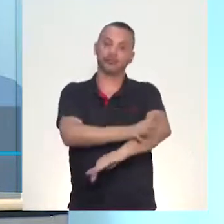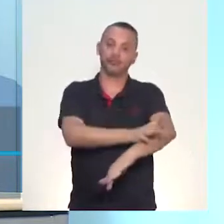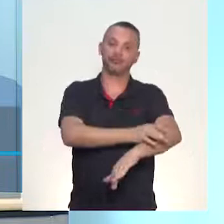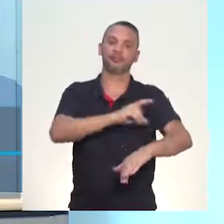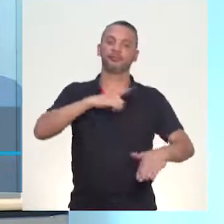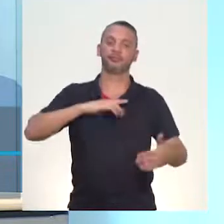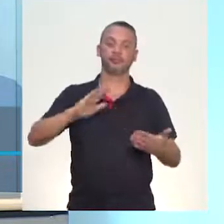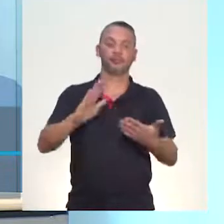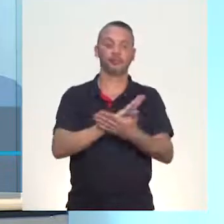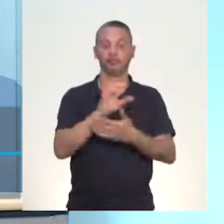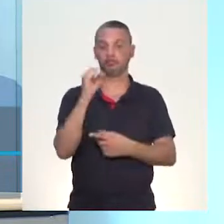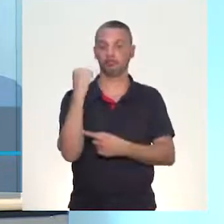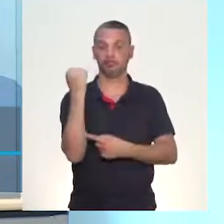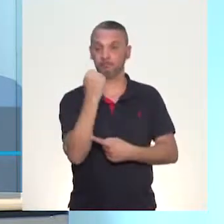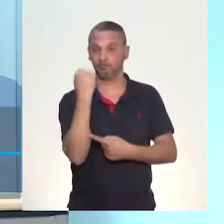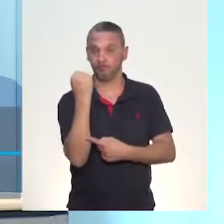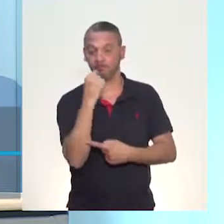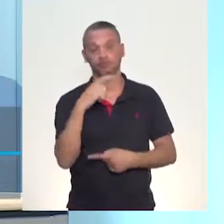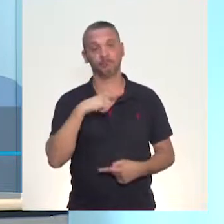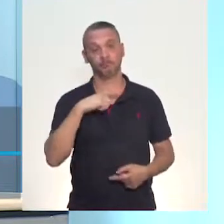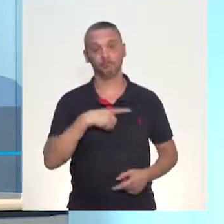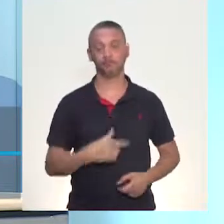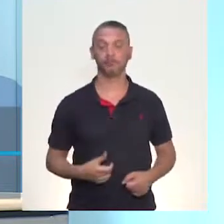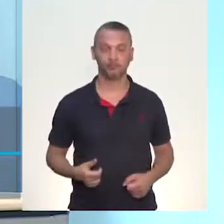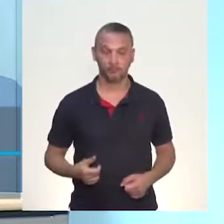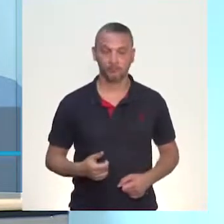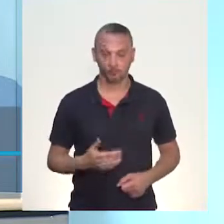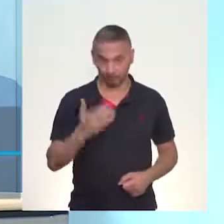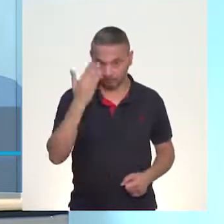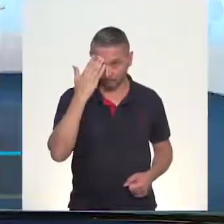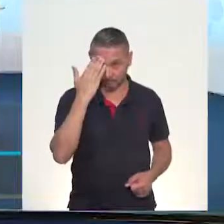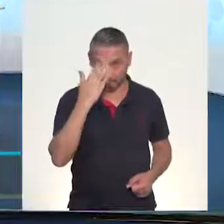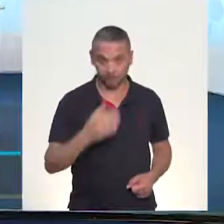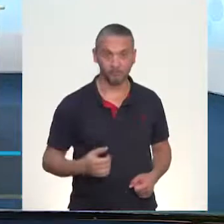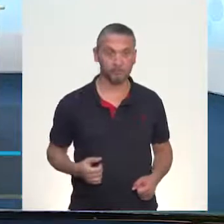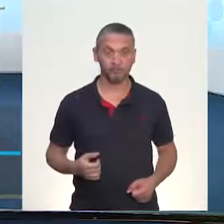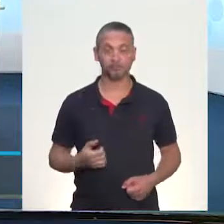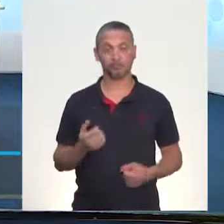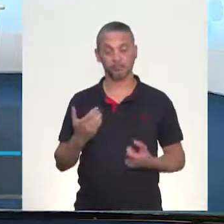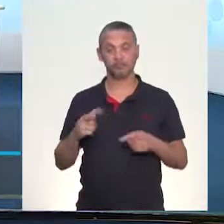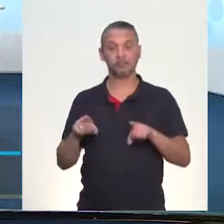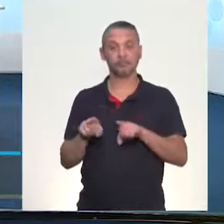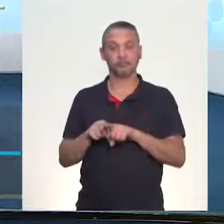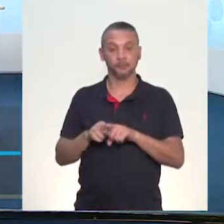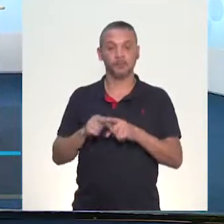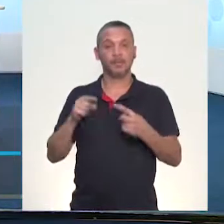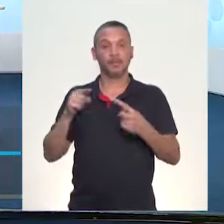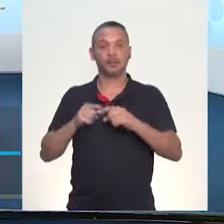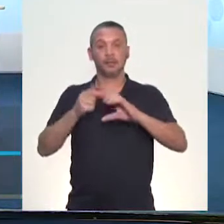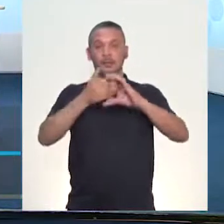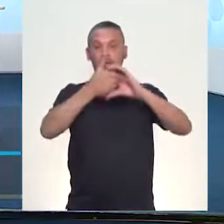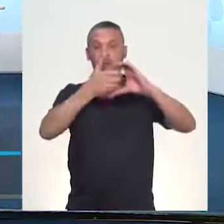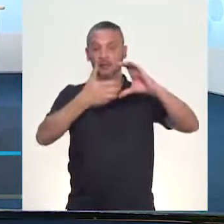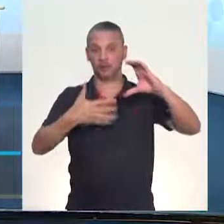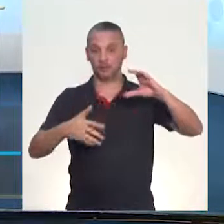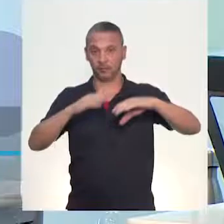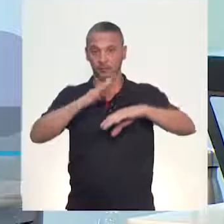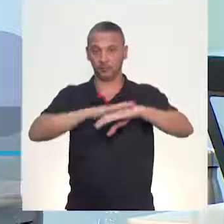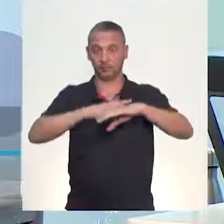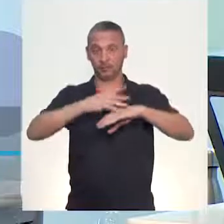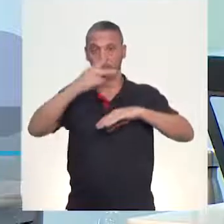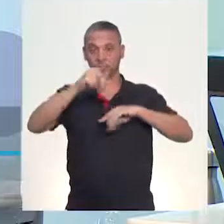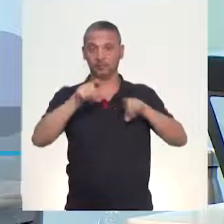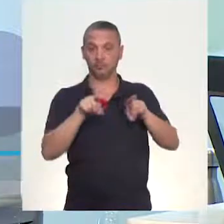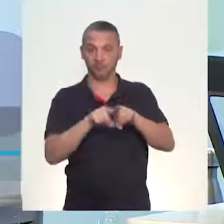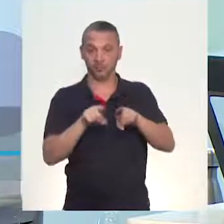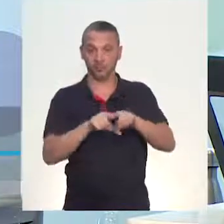ser grave do senso comum. Tá certo? Inclusive, Ti, em relação a uma das características que você traz para a